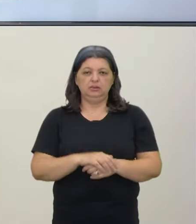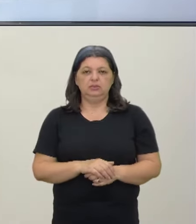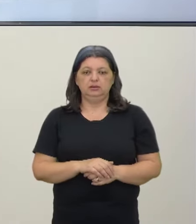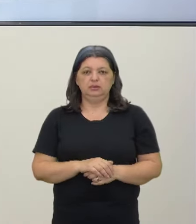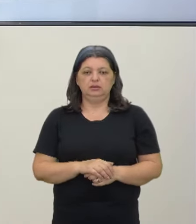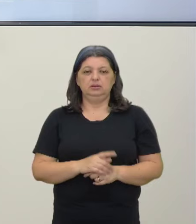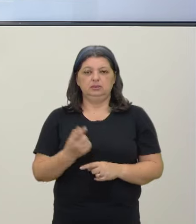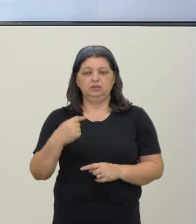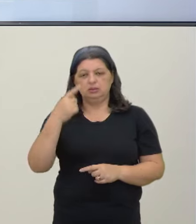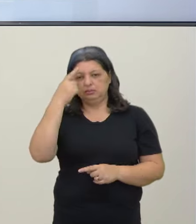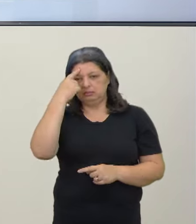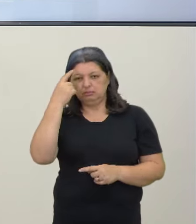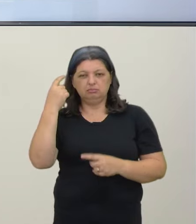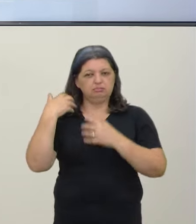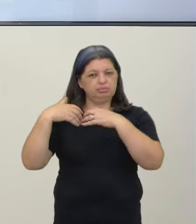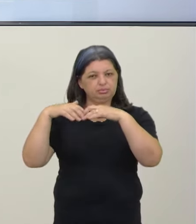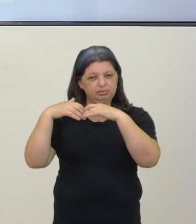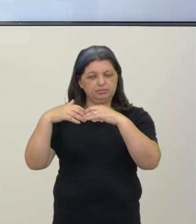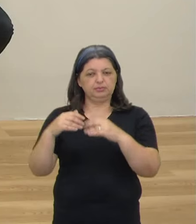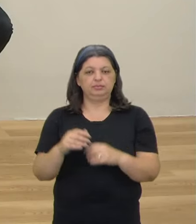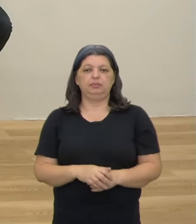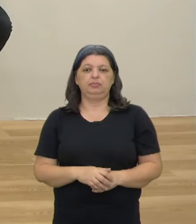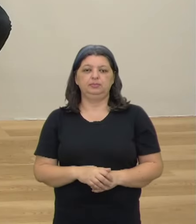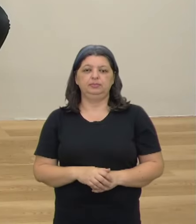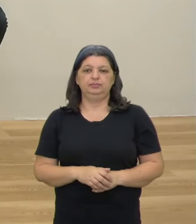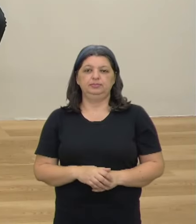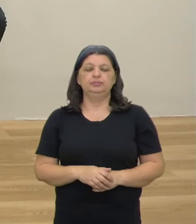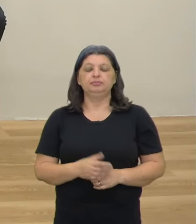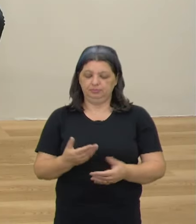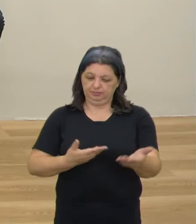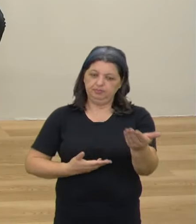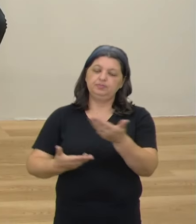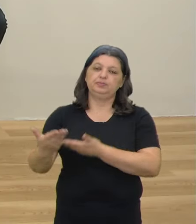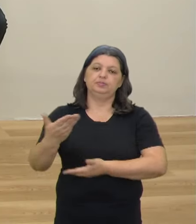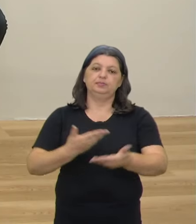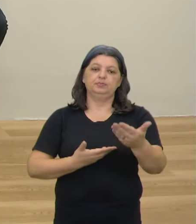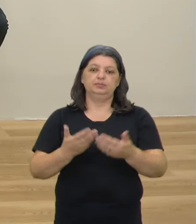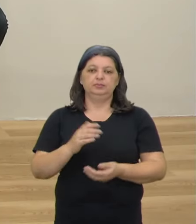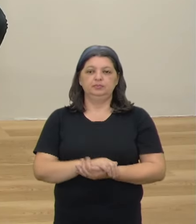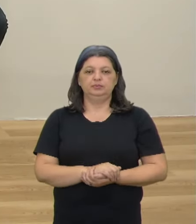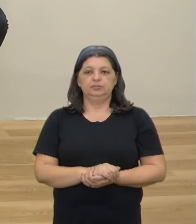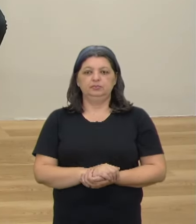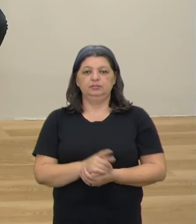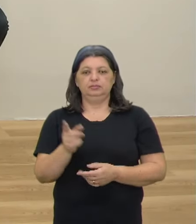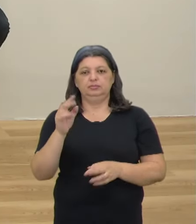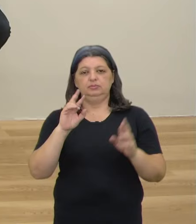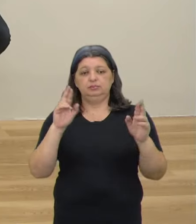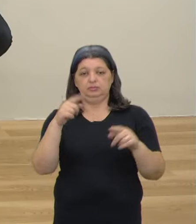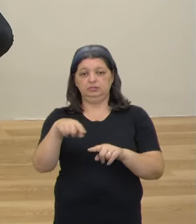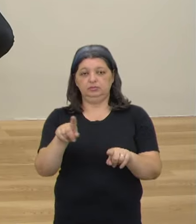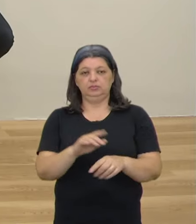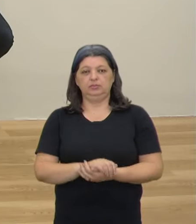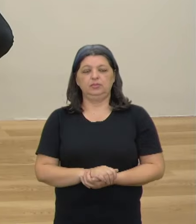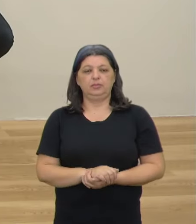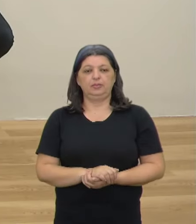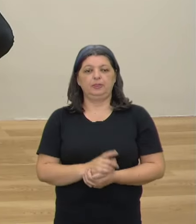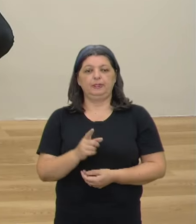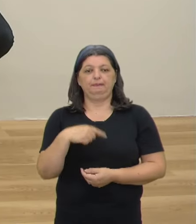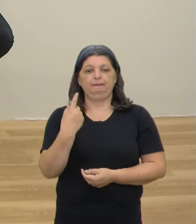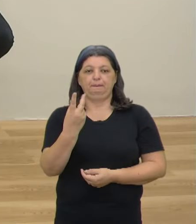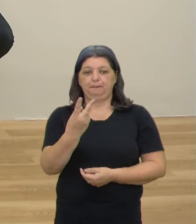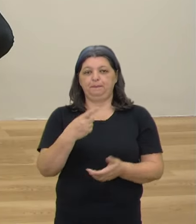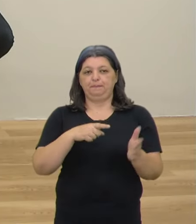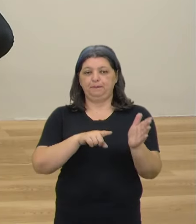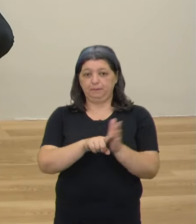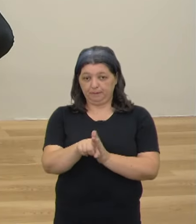uma sacudida no cérebro, né, Ti? Vamos interagir, pessoal. Tô esperando vocês, hein? Então, a gente tem duas